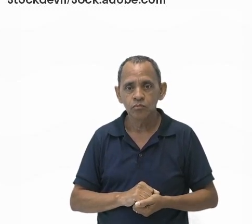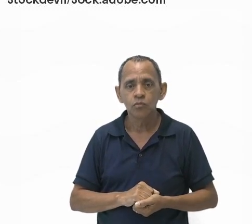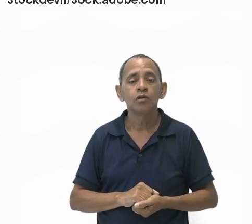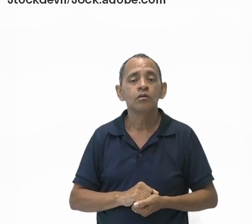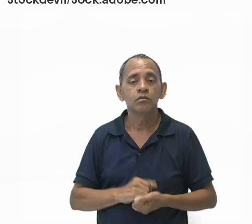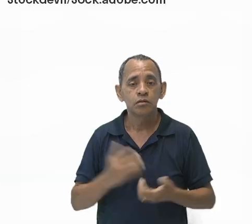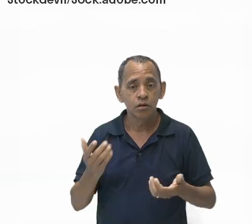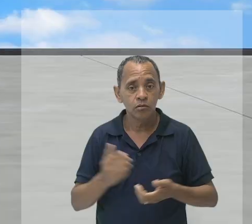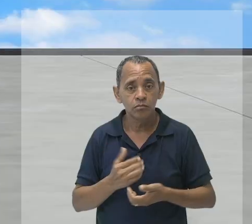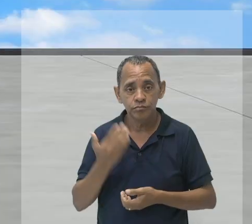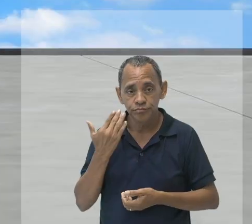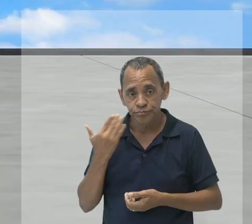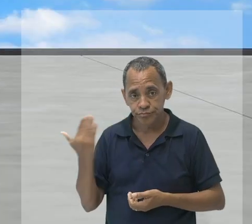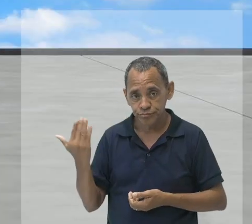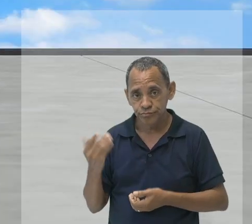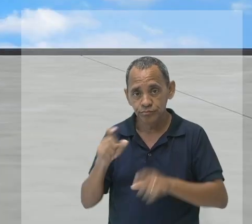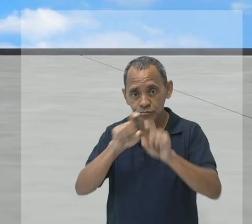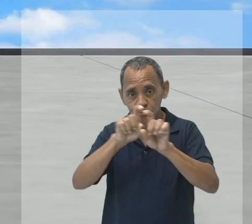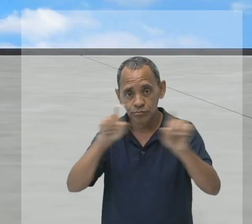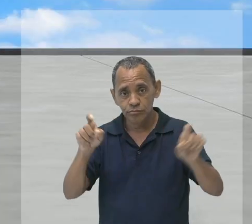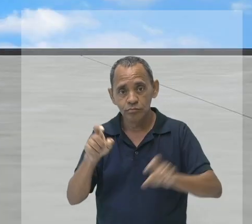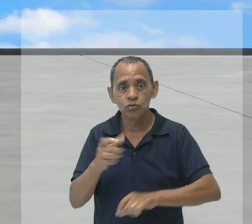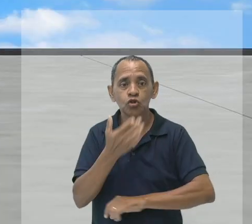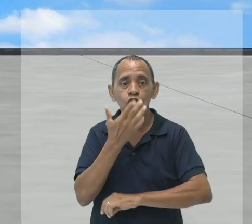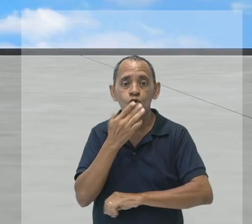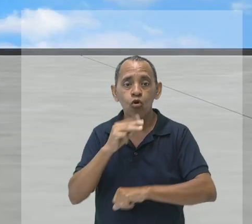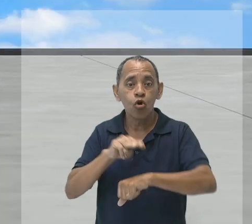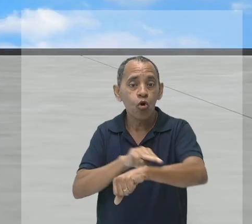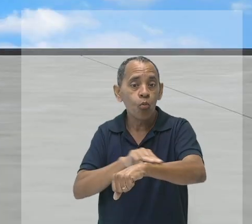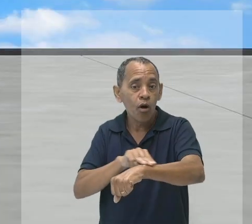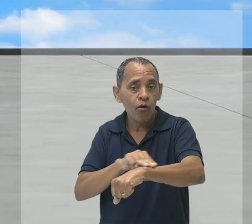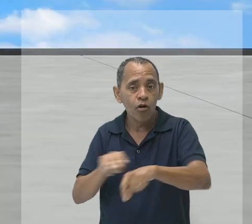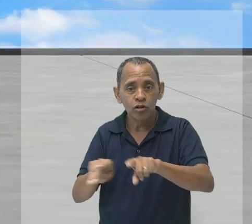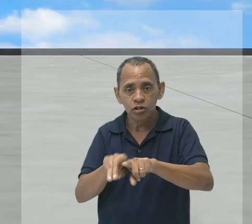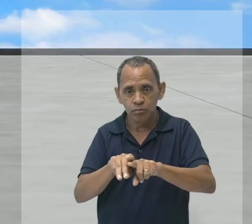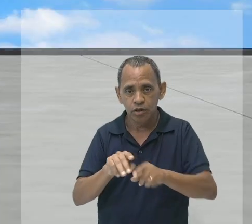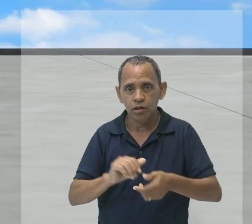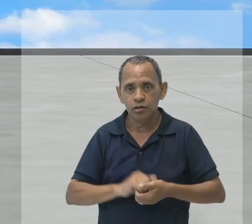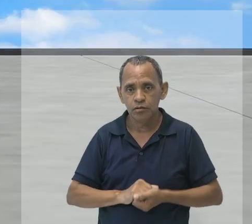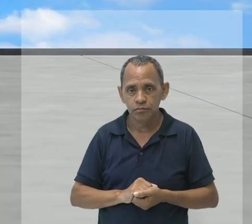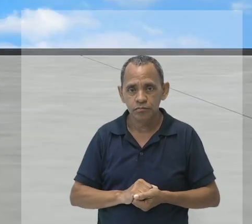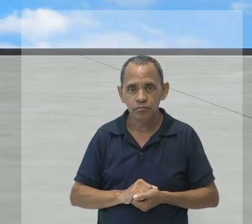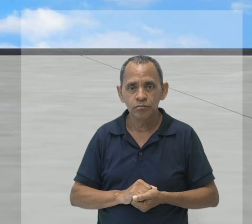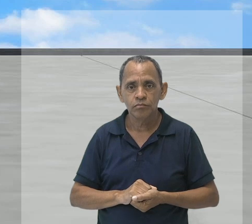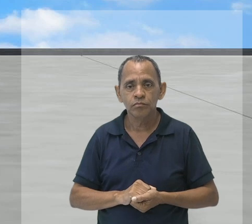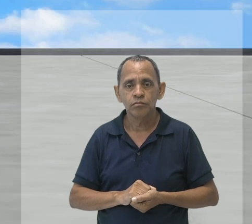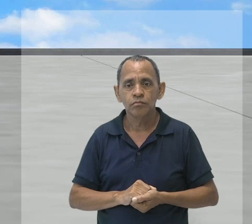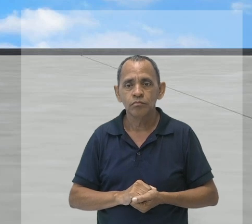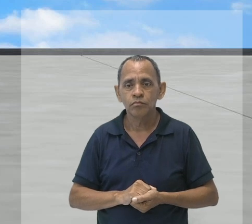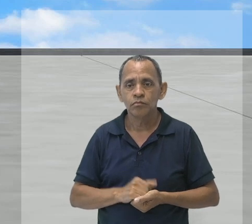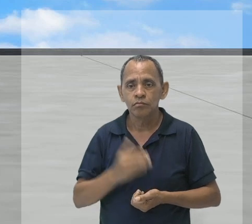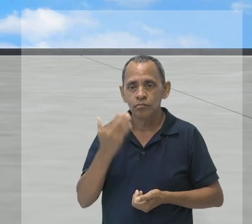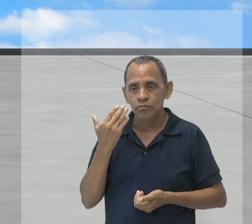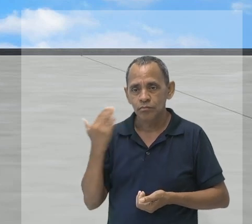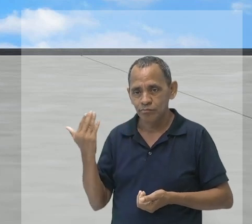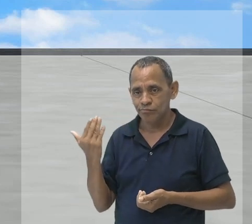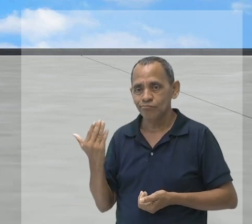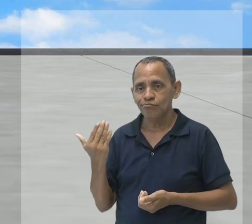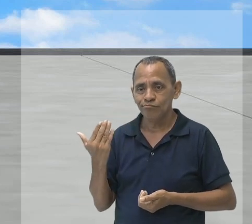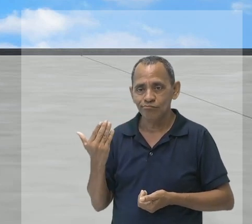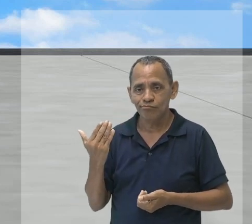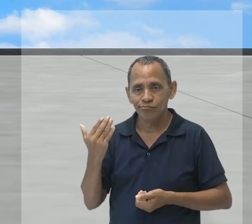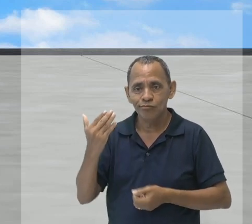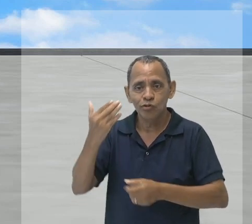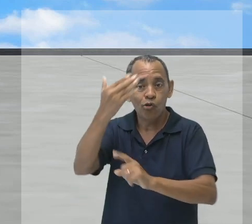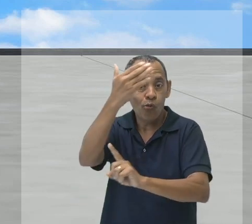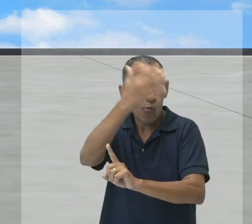é o Mercosul, tá certo? O Mercado Comum do Sul, que tem como bandeira oficial esta